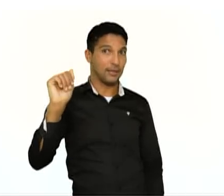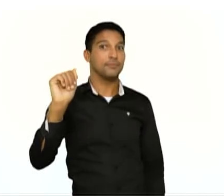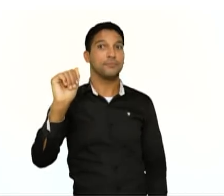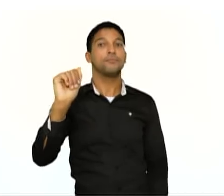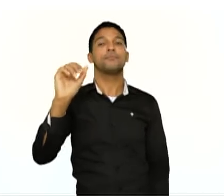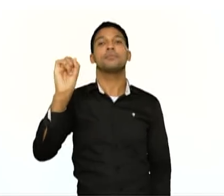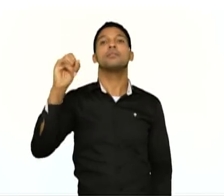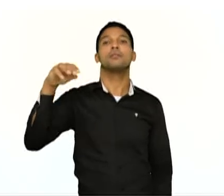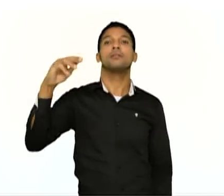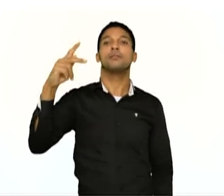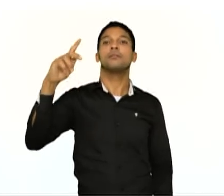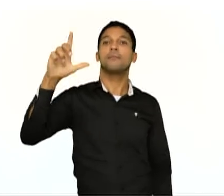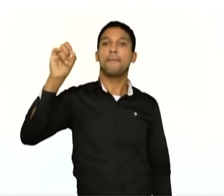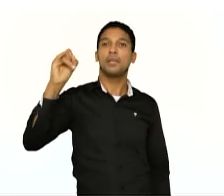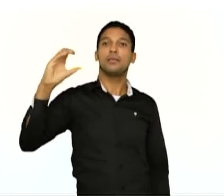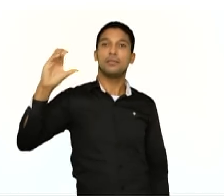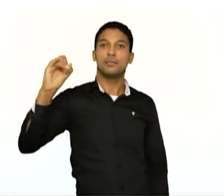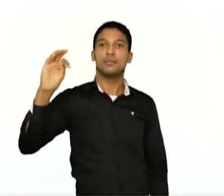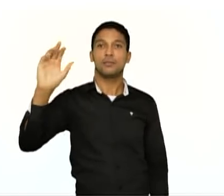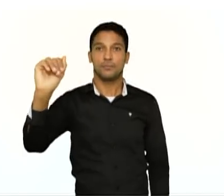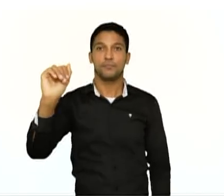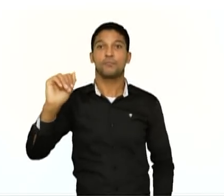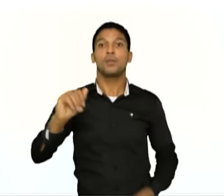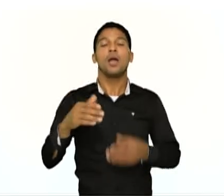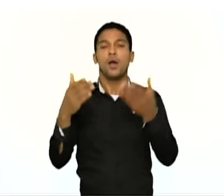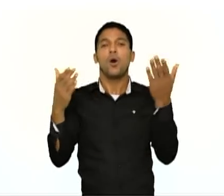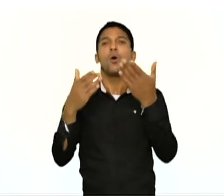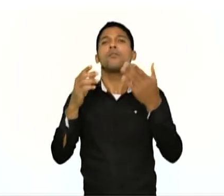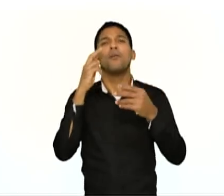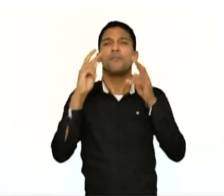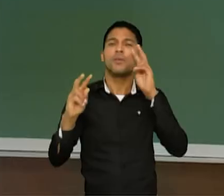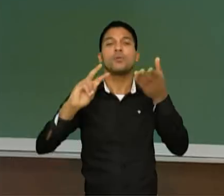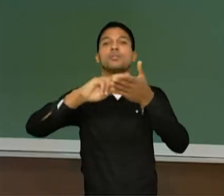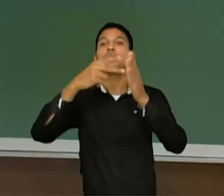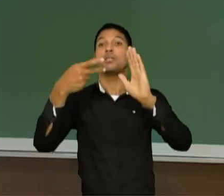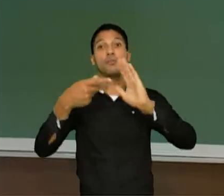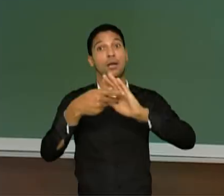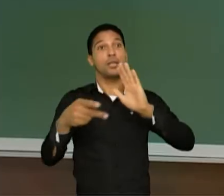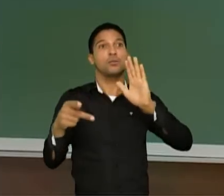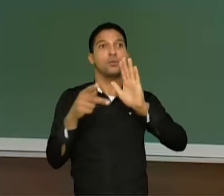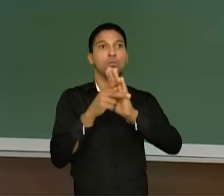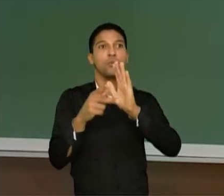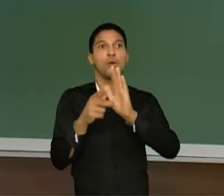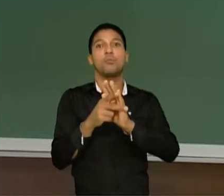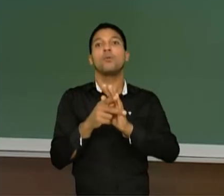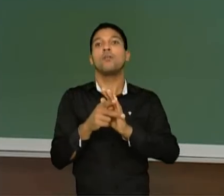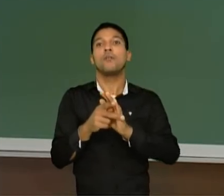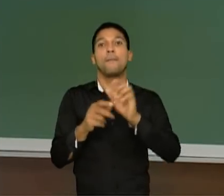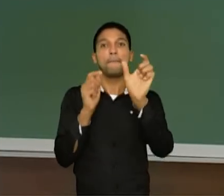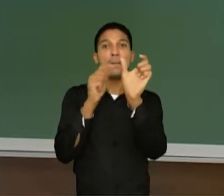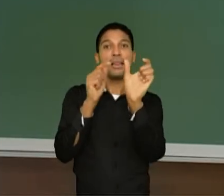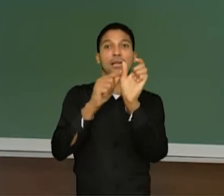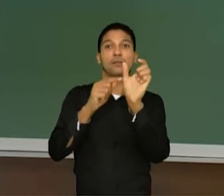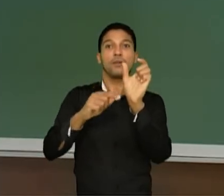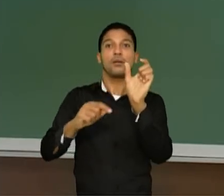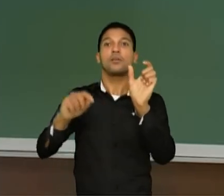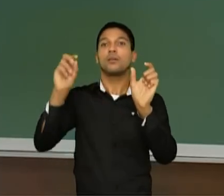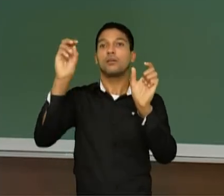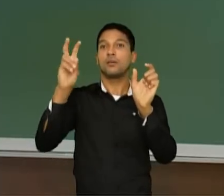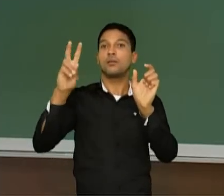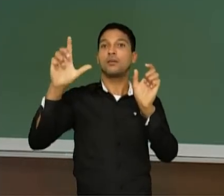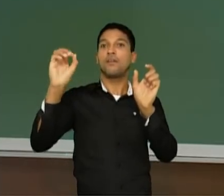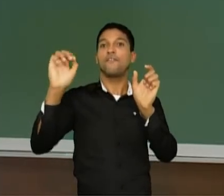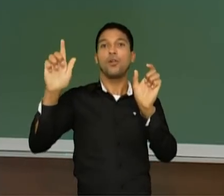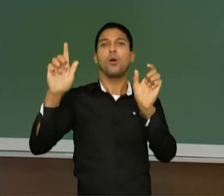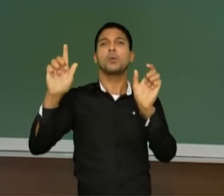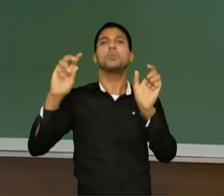o significado, né? Um dos significados que a gente encontrou e achou prudente trazer para vocês a respeito da palavra vlog, tá? Para quem nunca